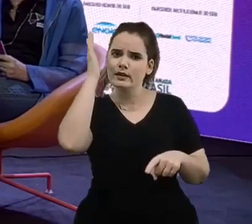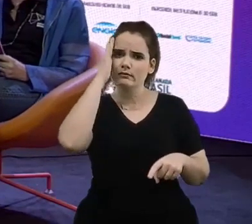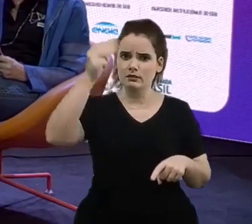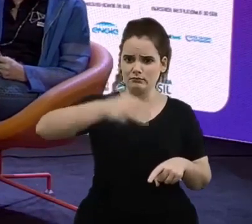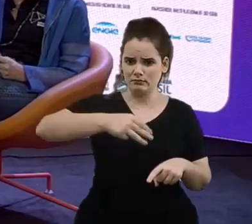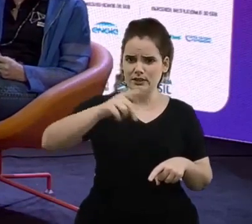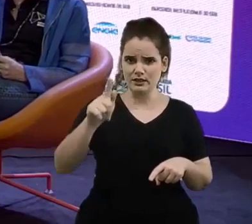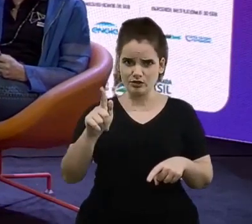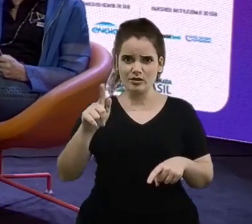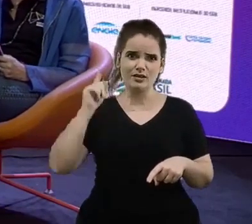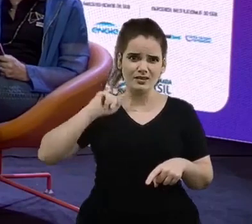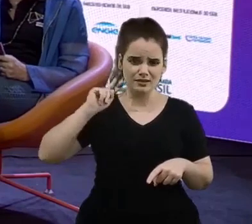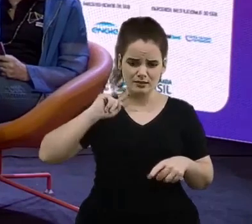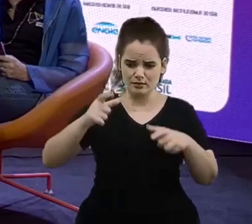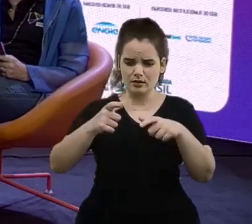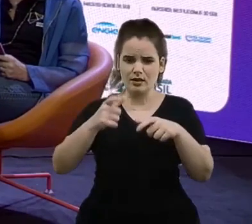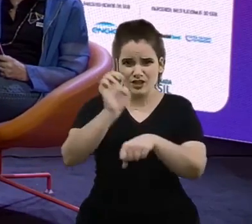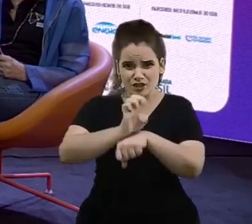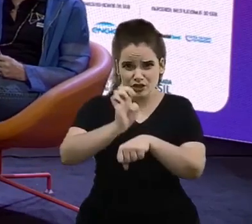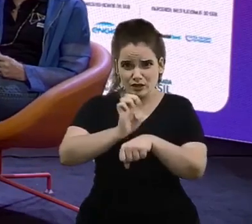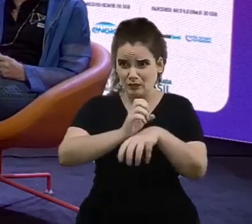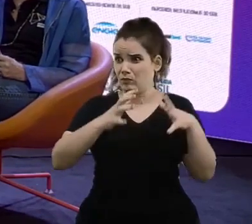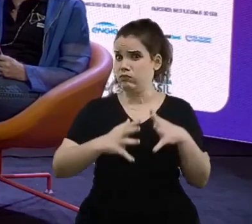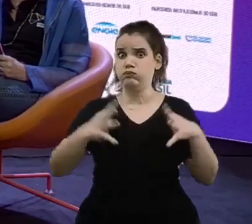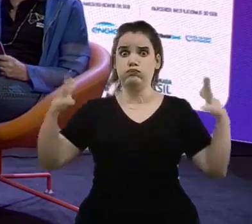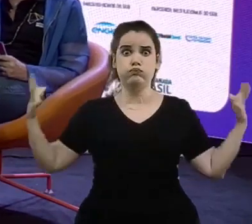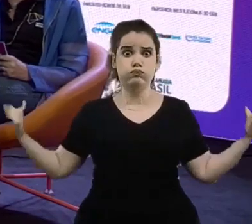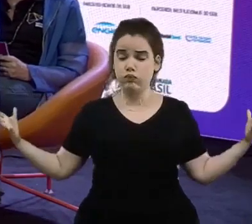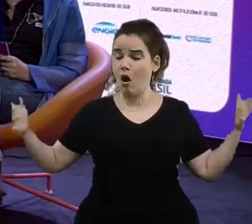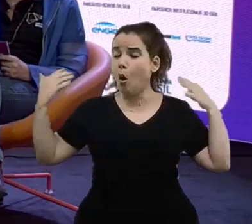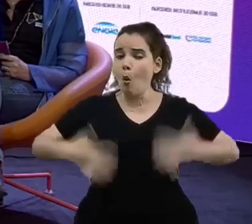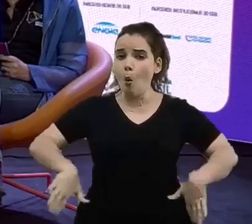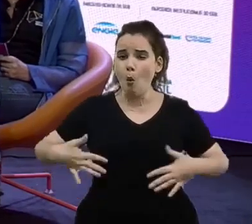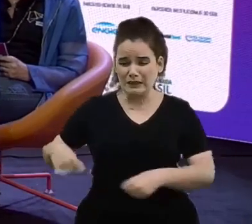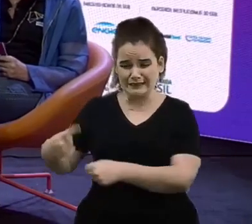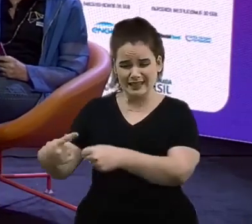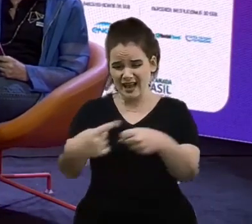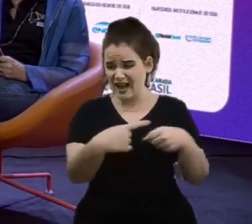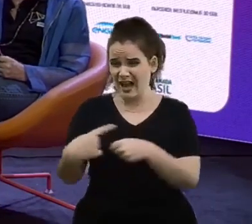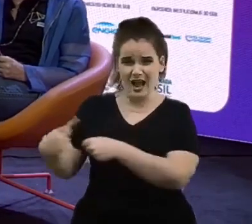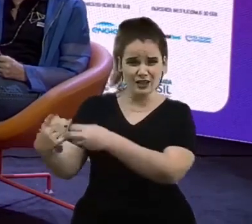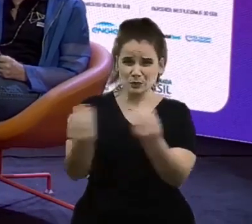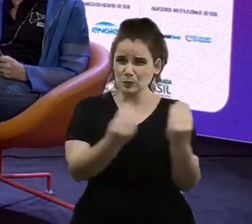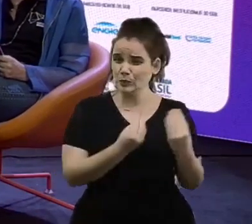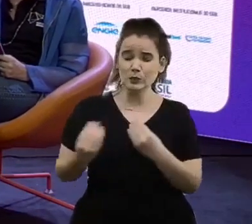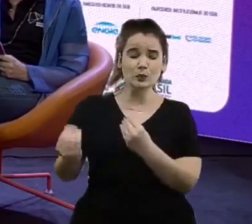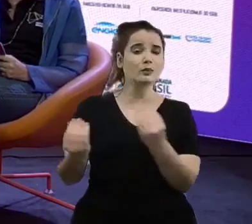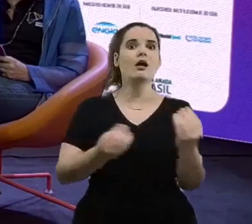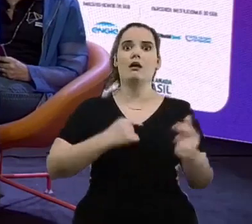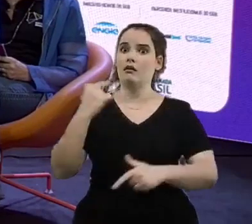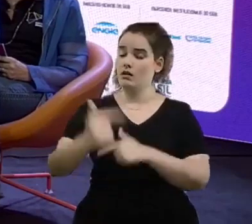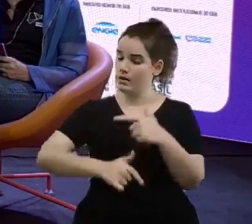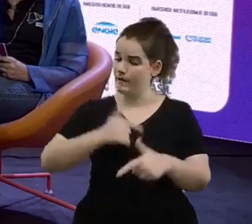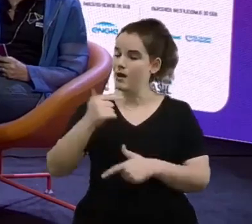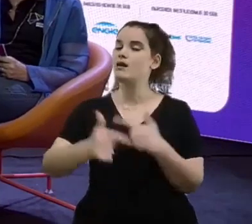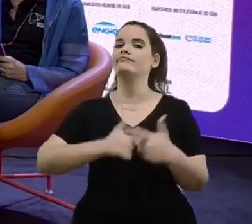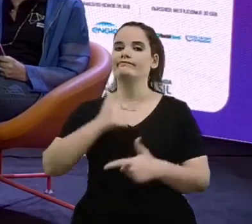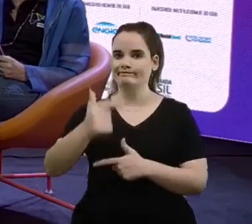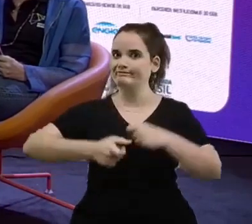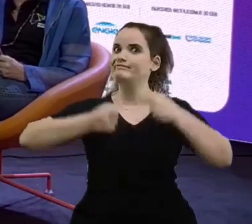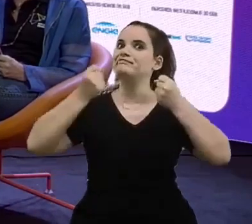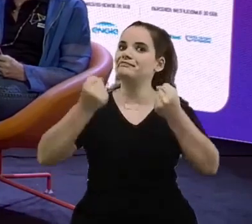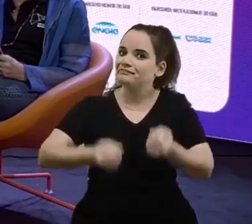municípios. Nós aqui estamos 295 em Santa Catarina e já é super difícil. Então, a gente sabe que esse é o maior desafio do Brasil a nível de